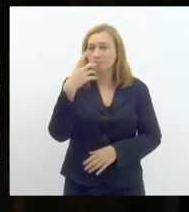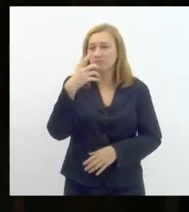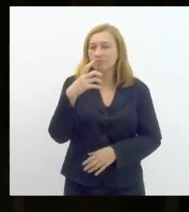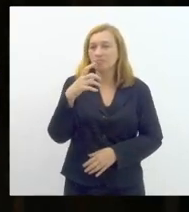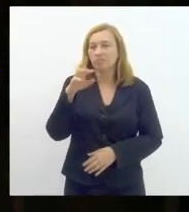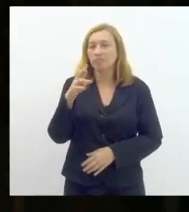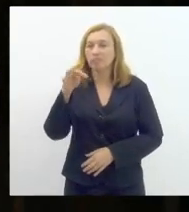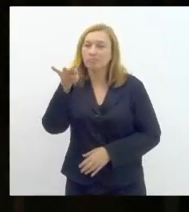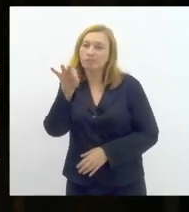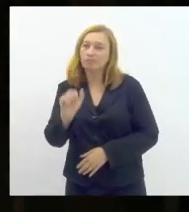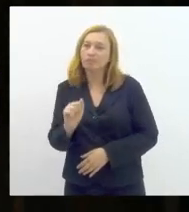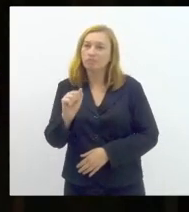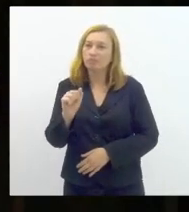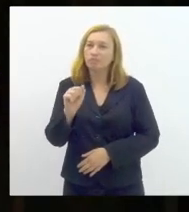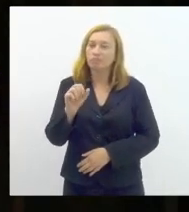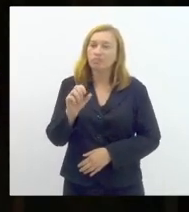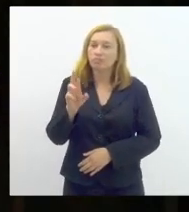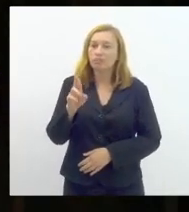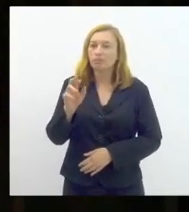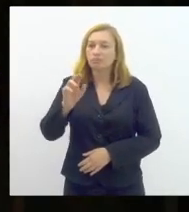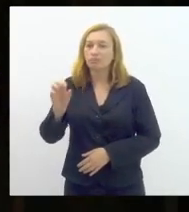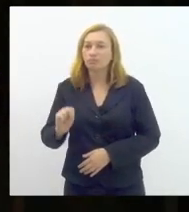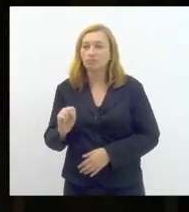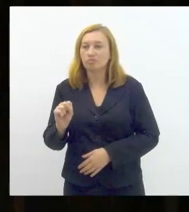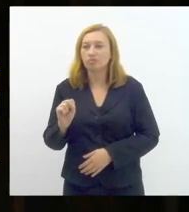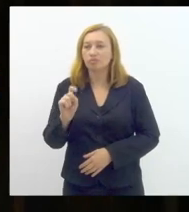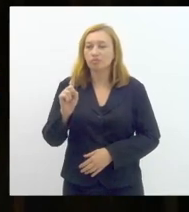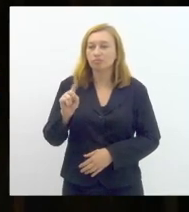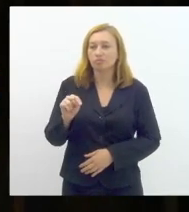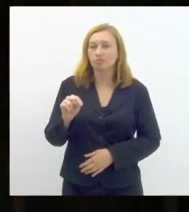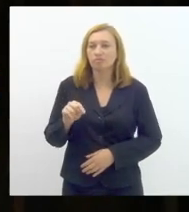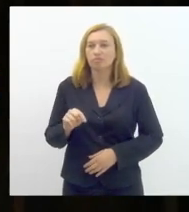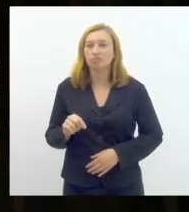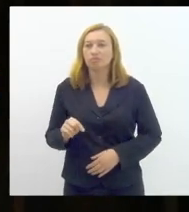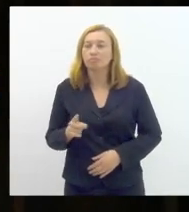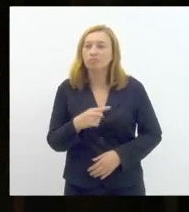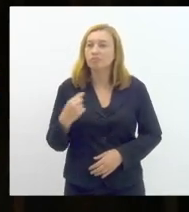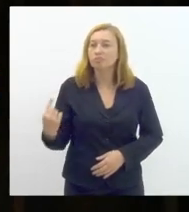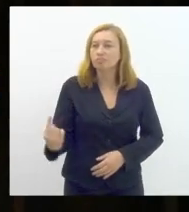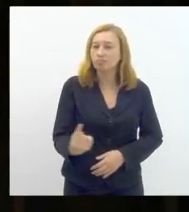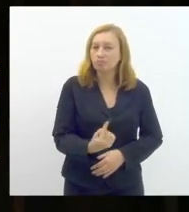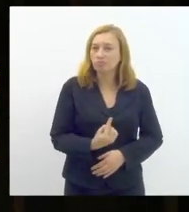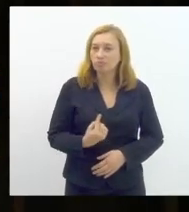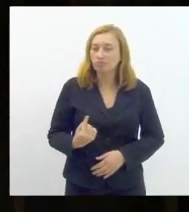Russo, que eu acho que se liga muito com o PJ, que ele fala assim,